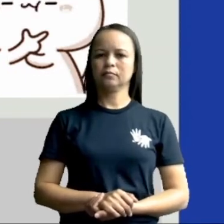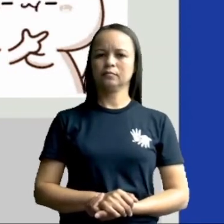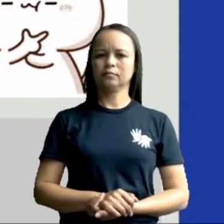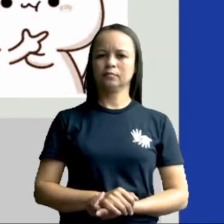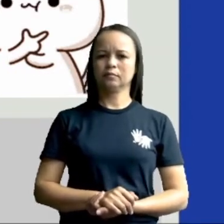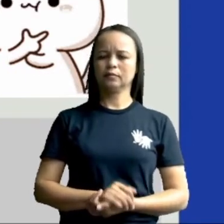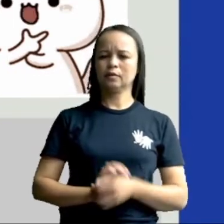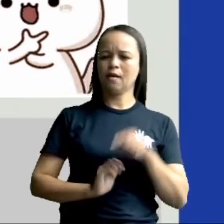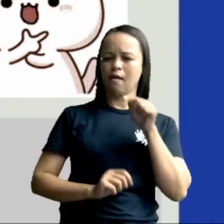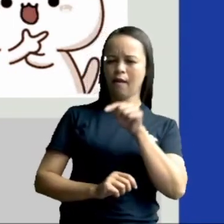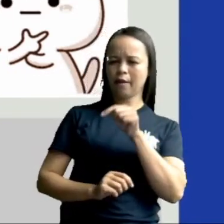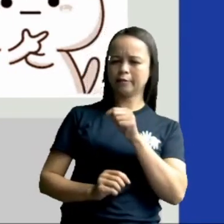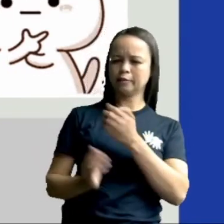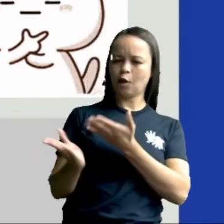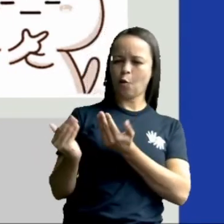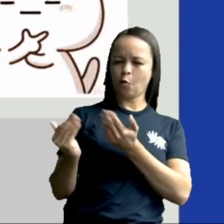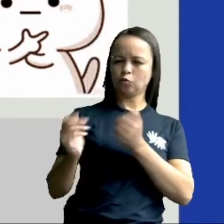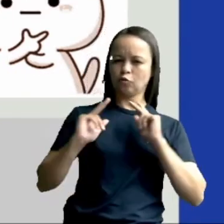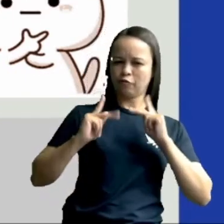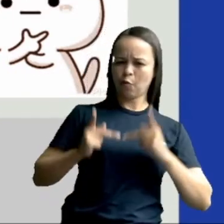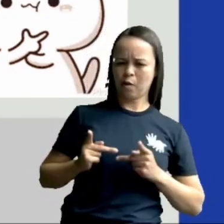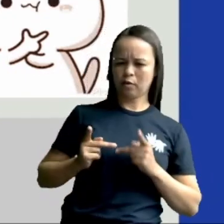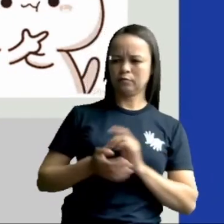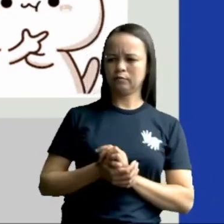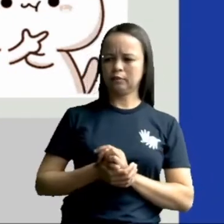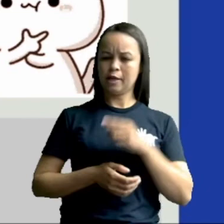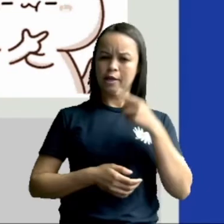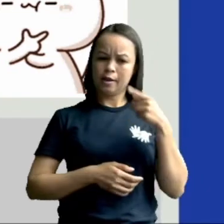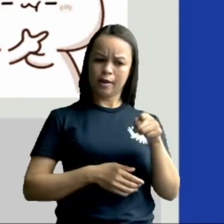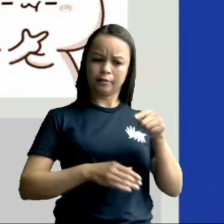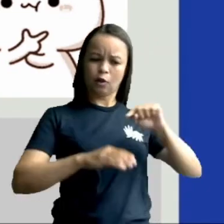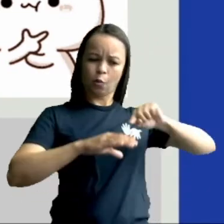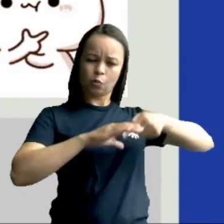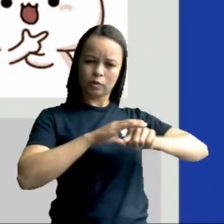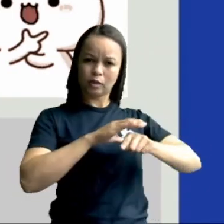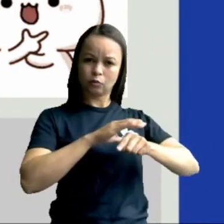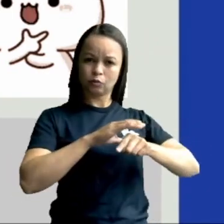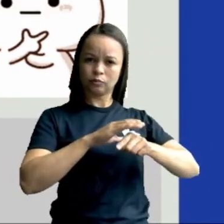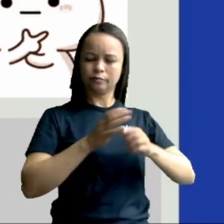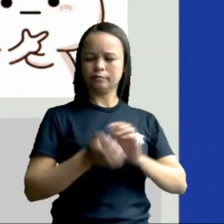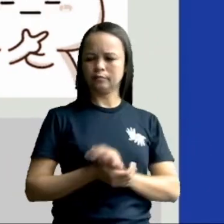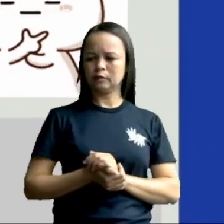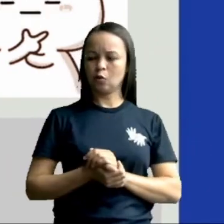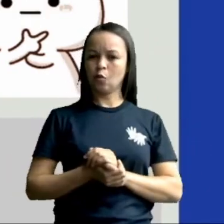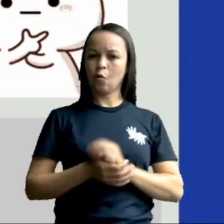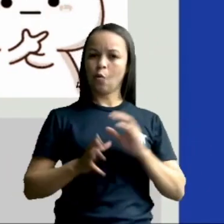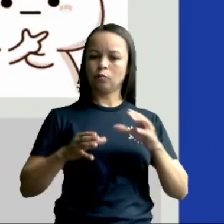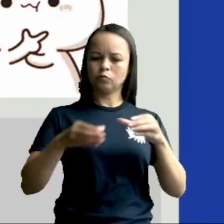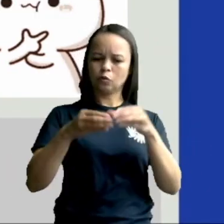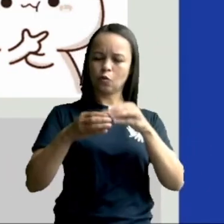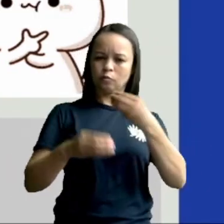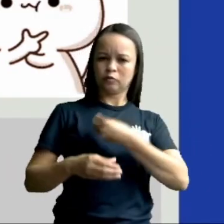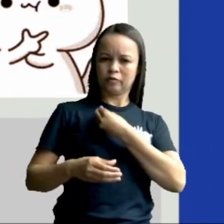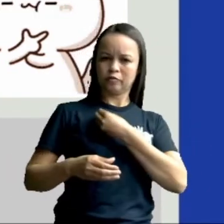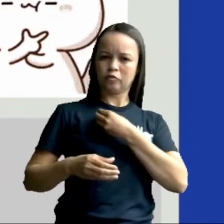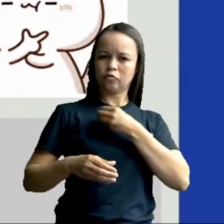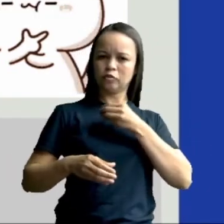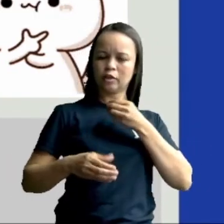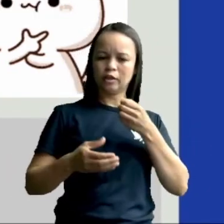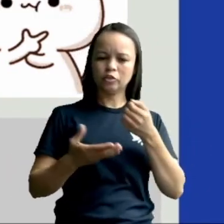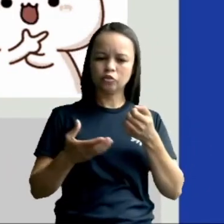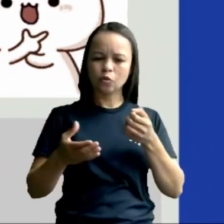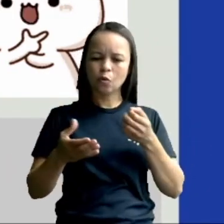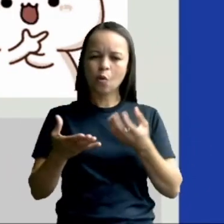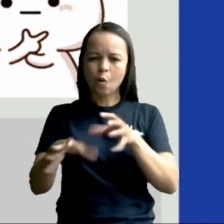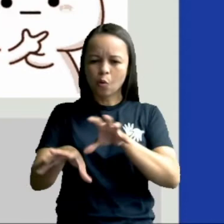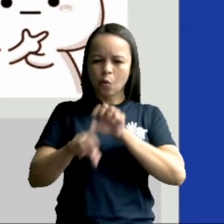Esse é um jovem humano. Esse é um jovem tatu. Como todos os seres vivos, eles consomem para viver. Alguns